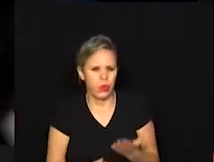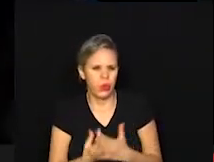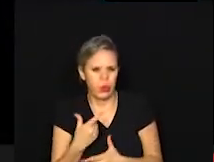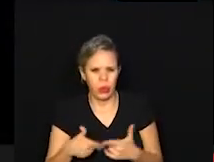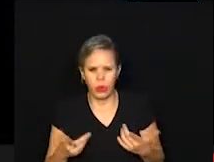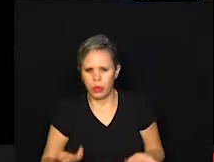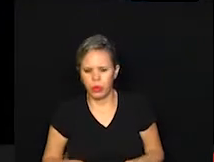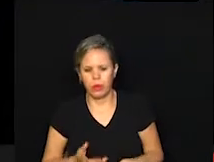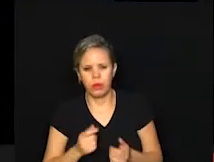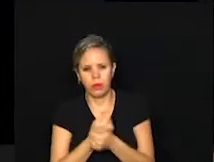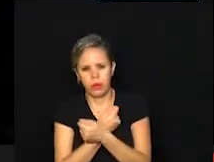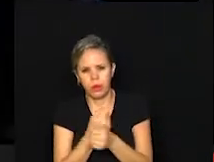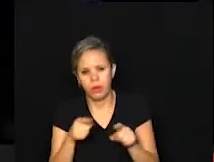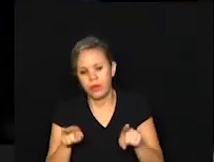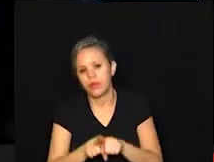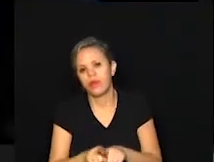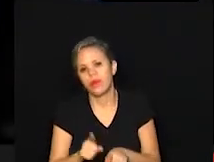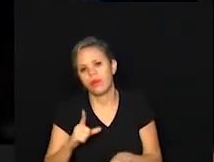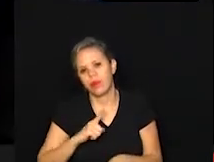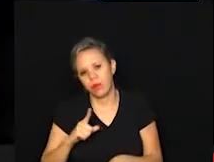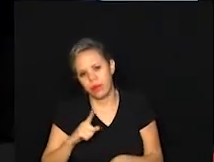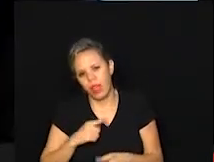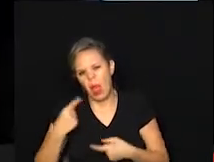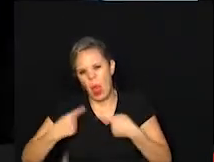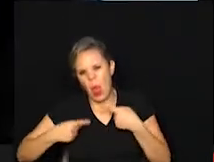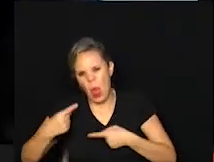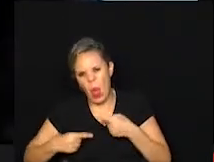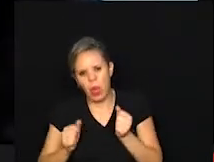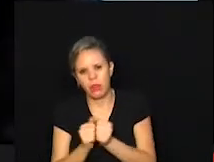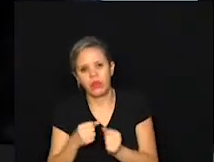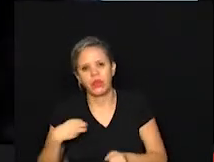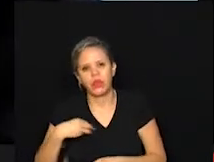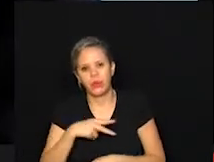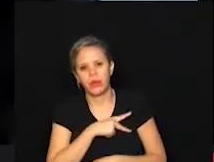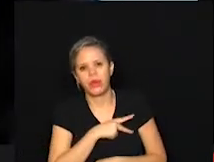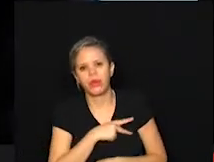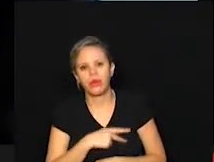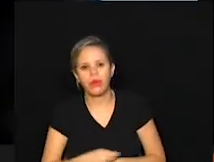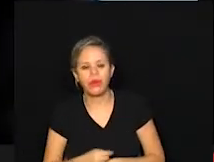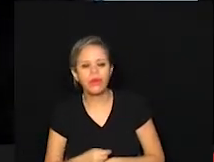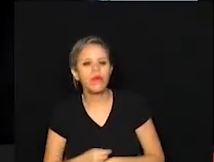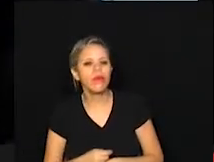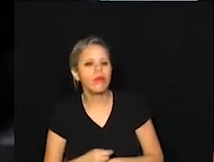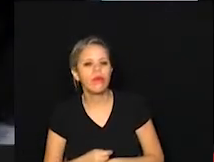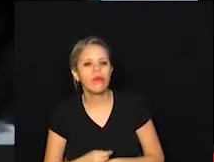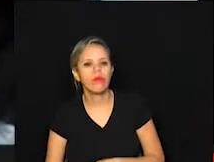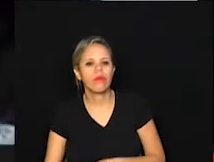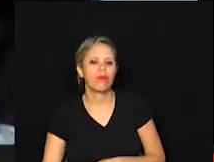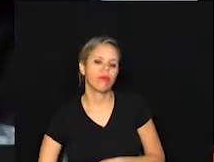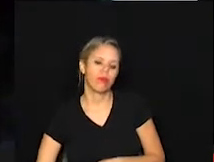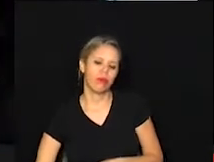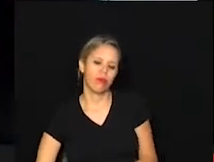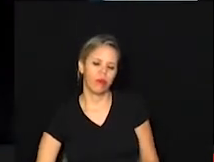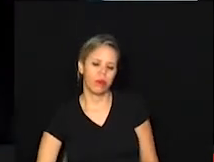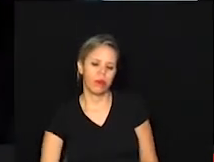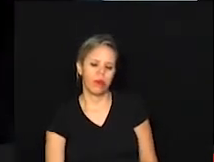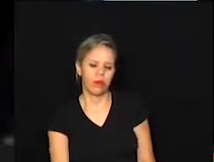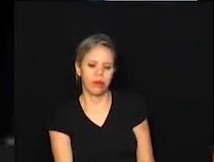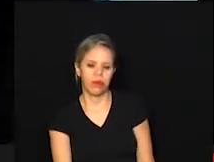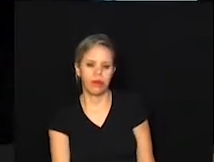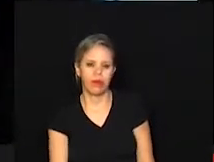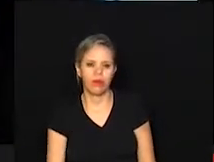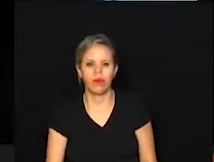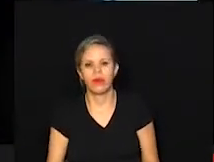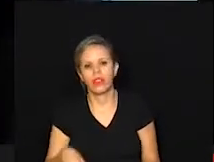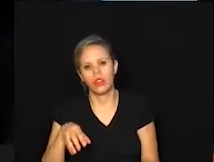E aí a PUC também houve uma discussão junto com o Ministério Público, né, com o Ministério com a Promotoria de